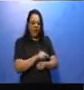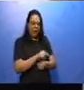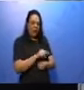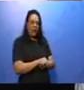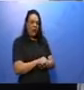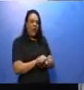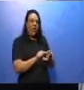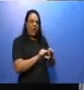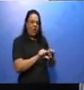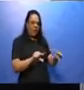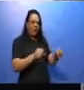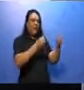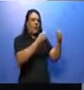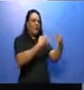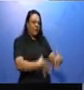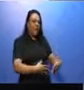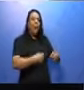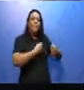dentro.